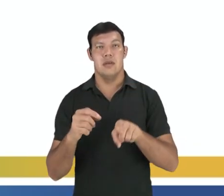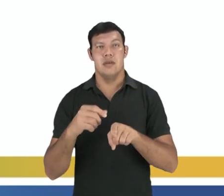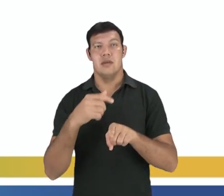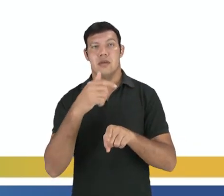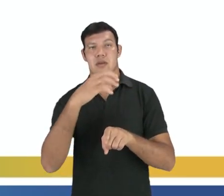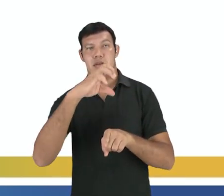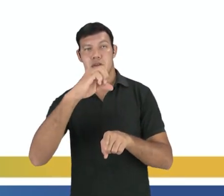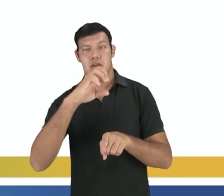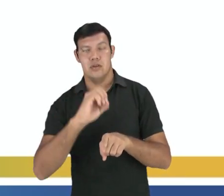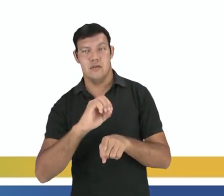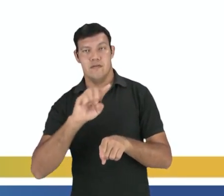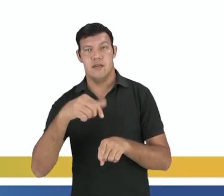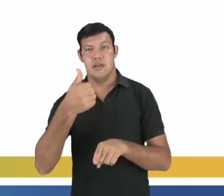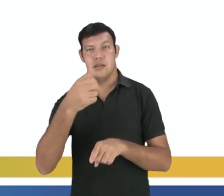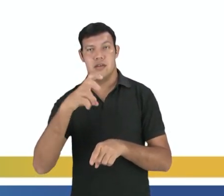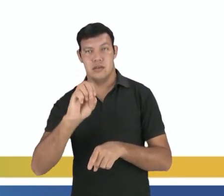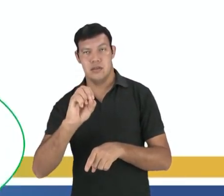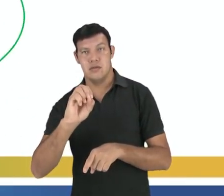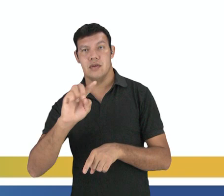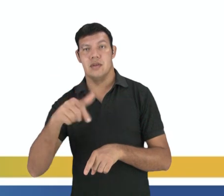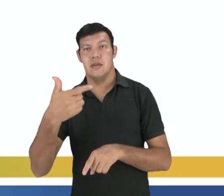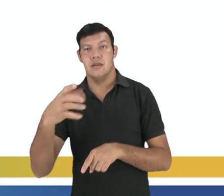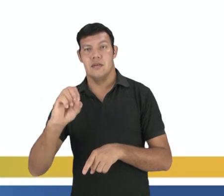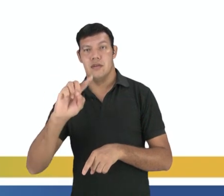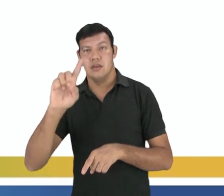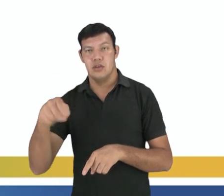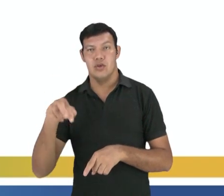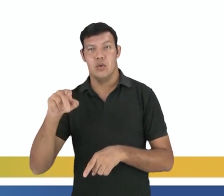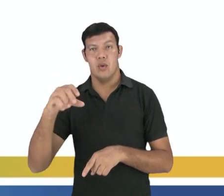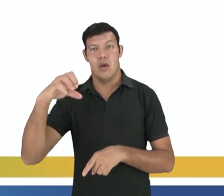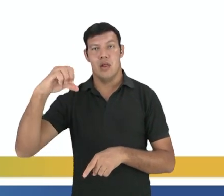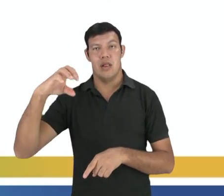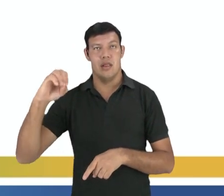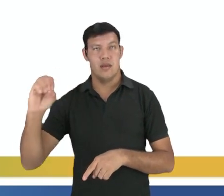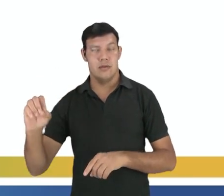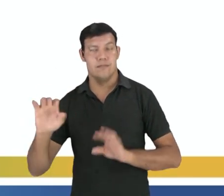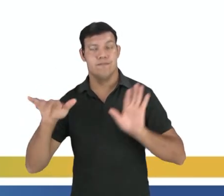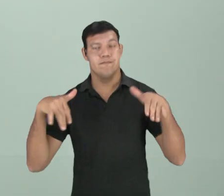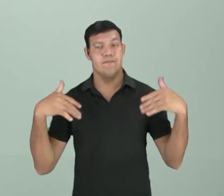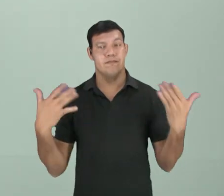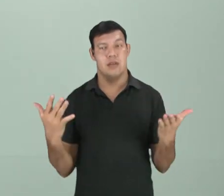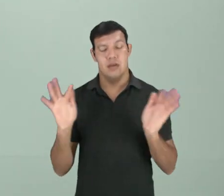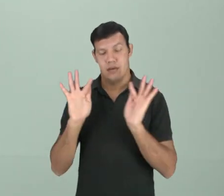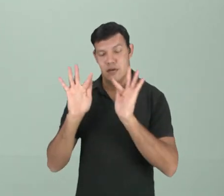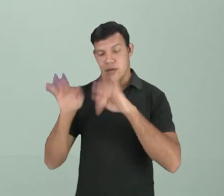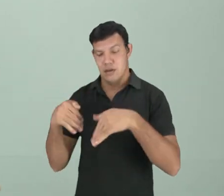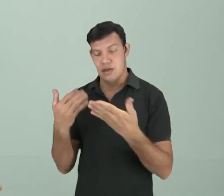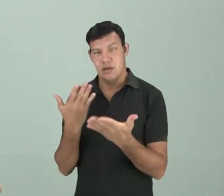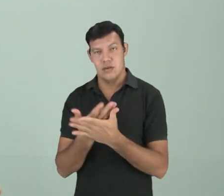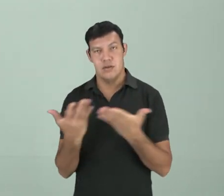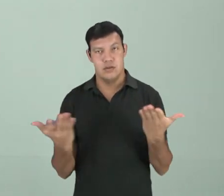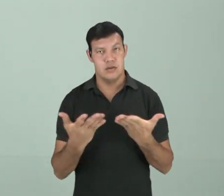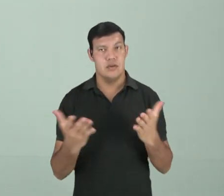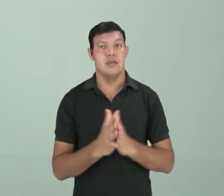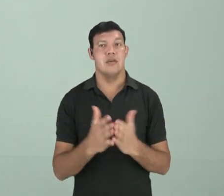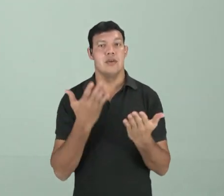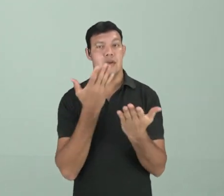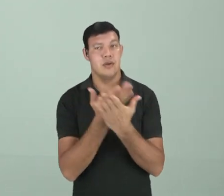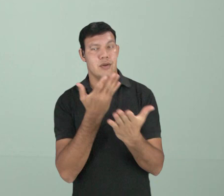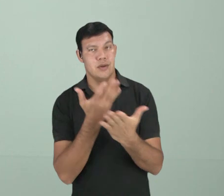e 20 é 900, certo? Então, galera, por hoje é só. Hoje nós vimos